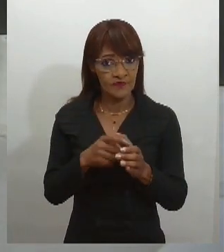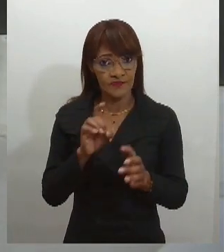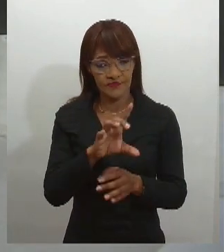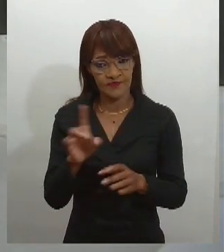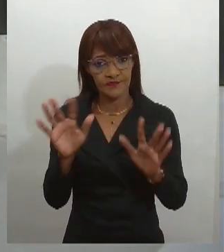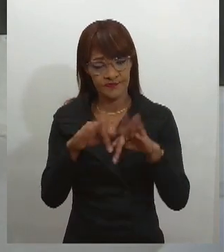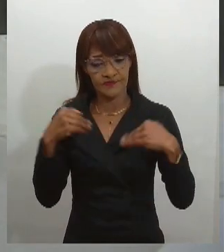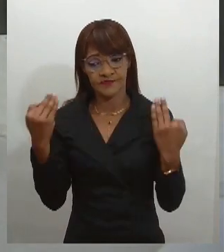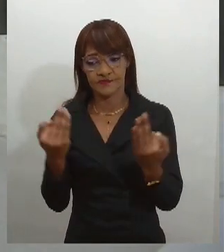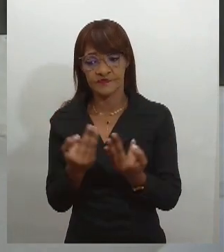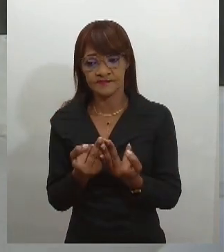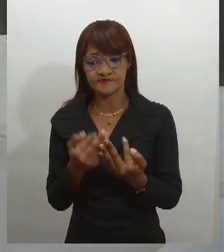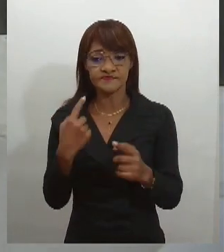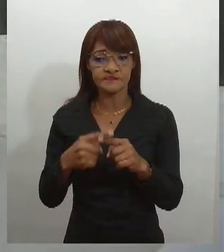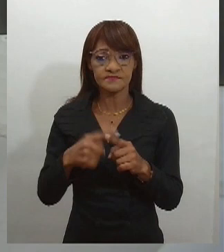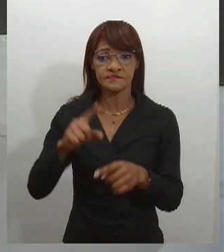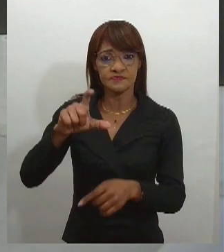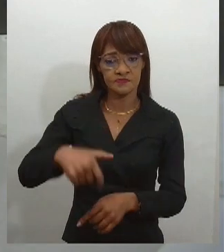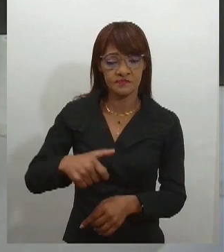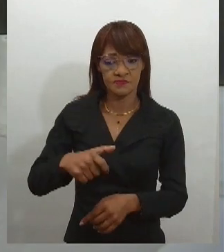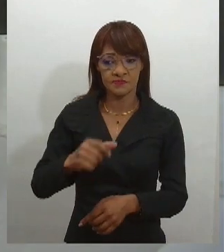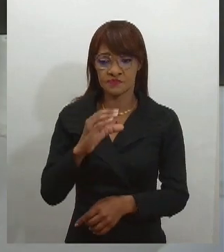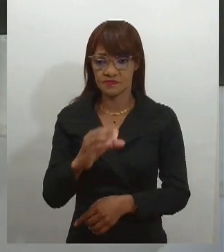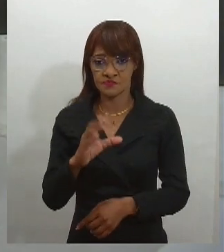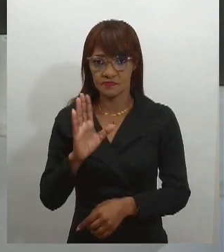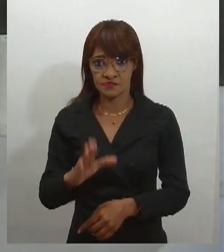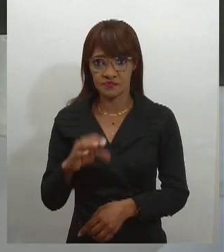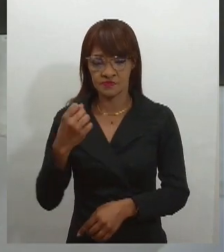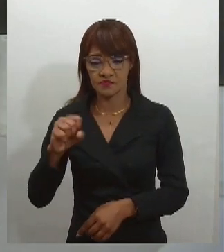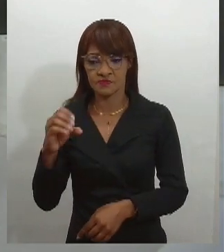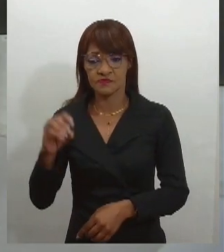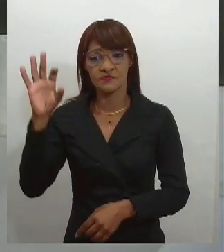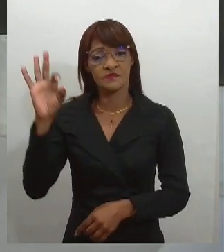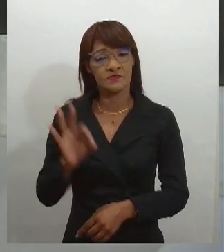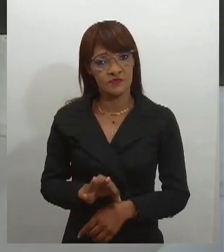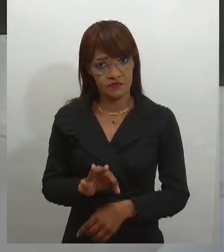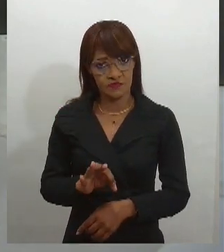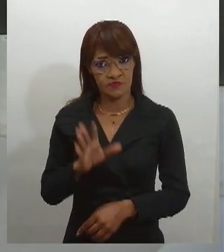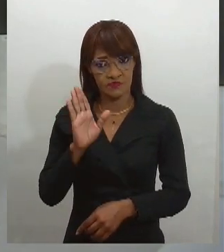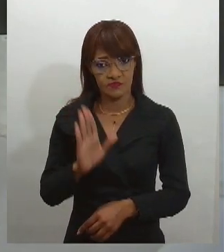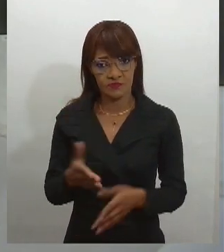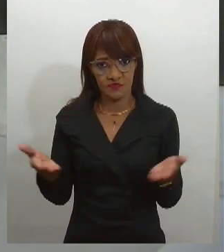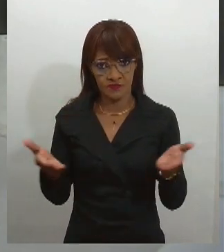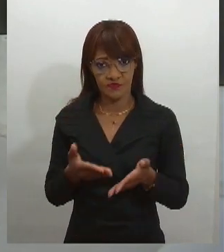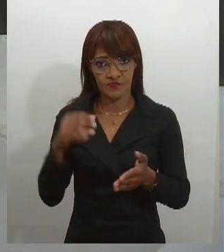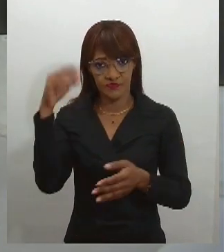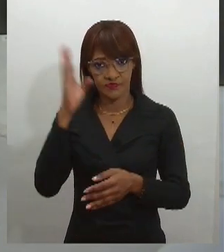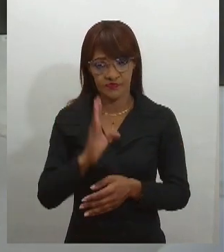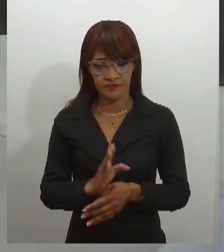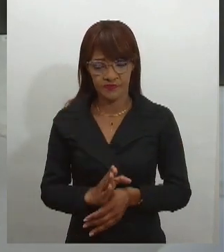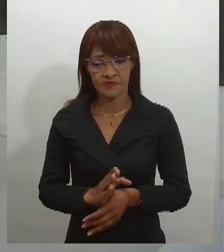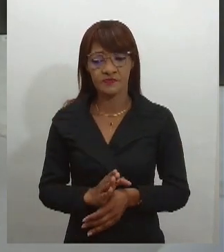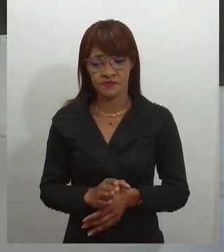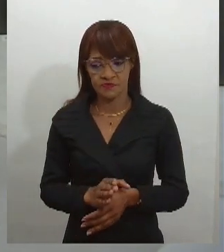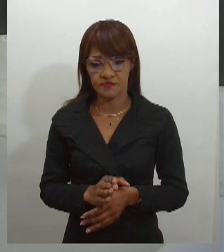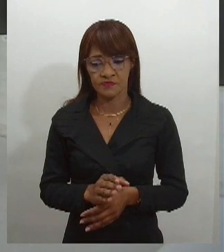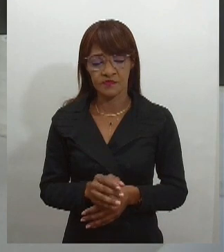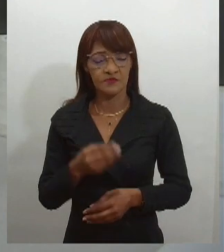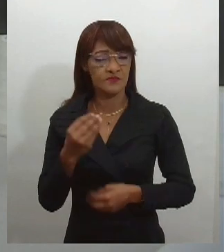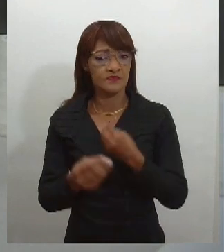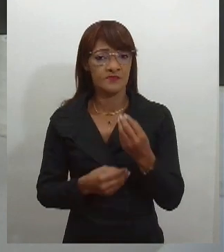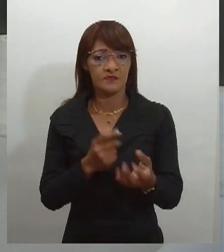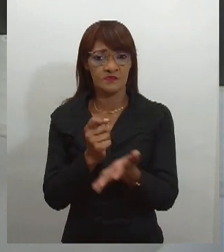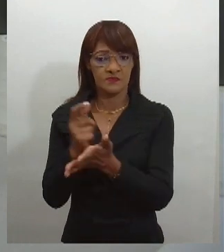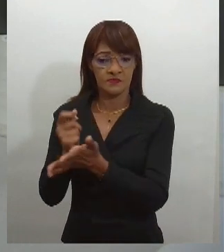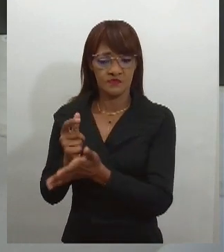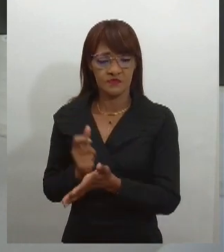de crédito, que representa aí cerca de 80% do PIB brasileiro hoje, essas compras em transações financeiras referentes a cartão